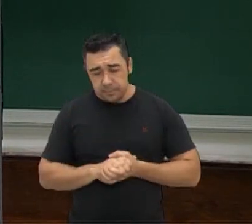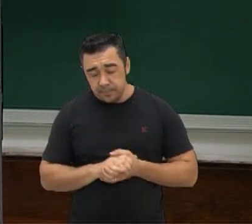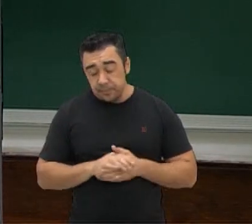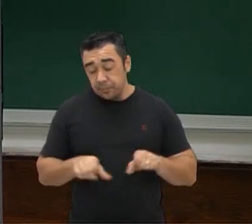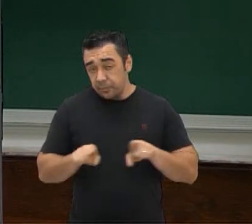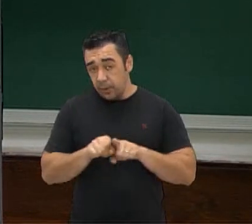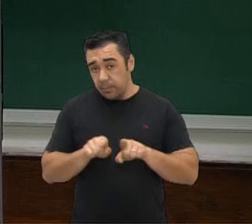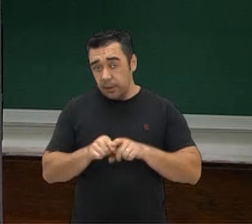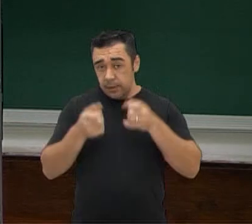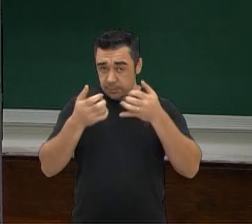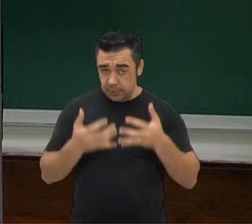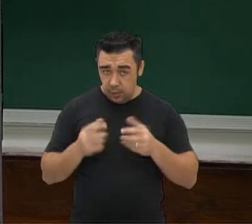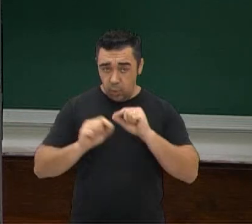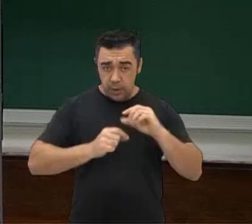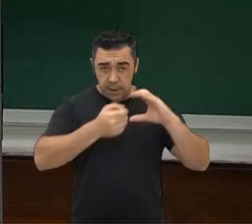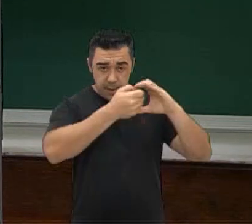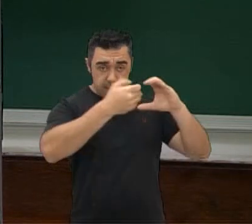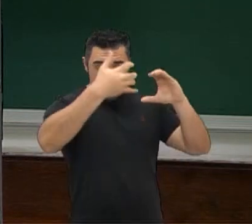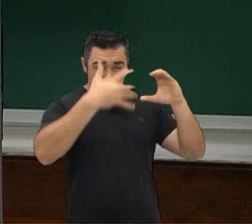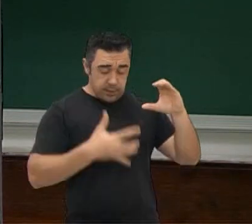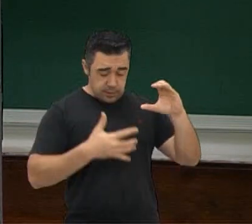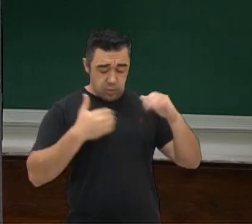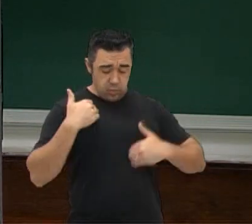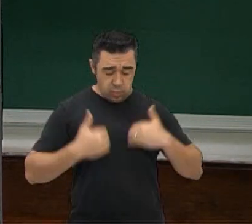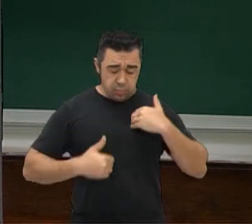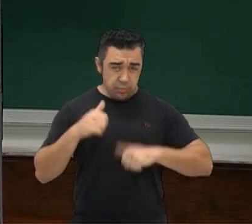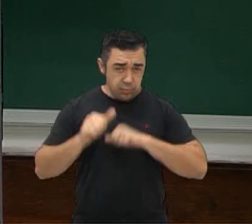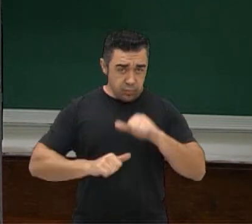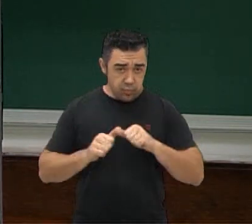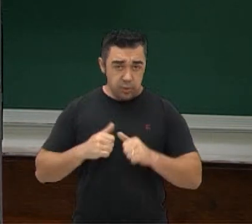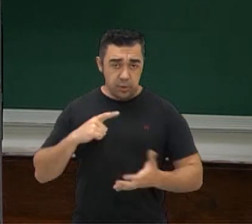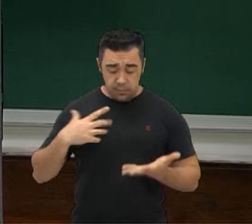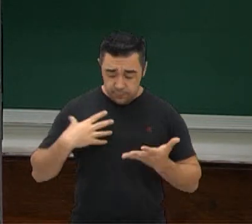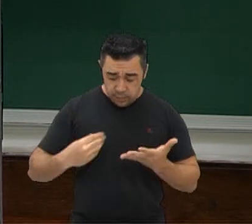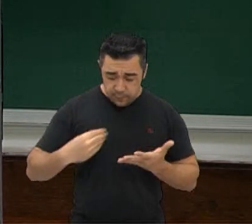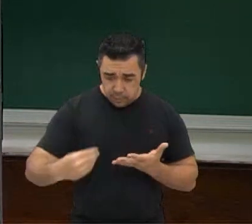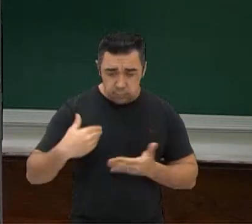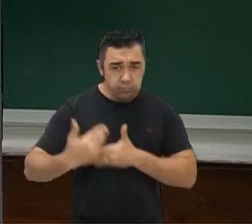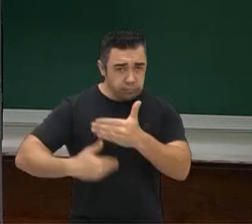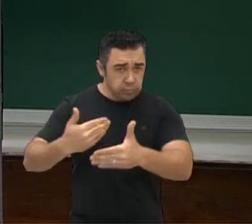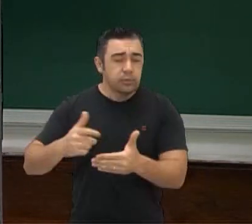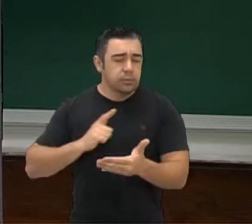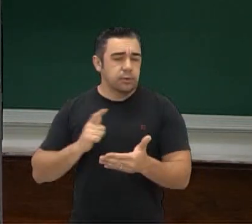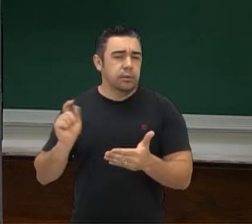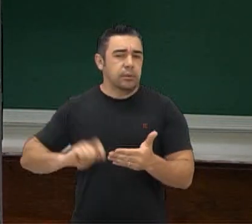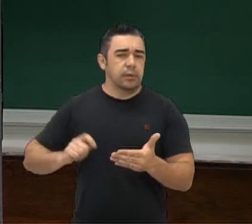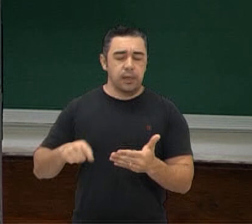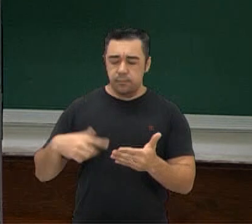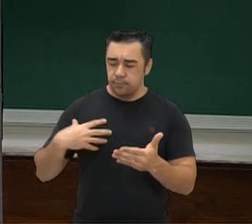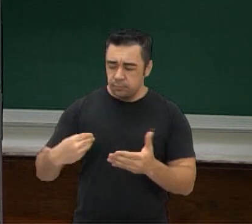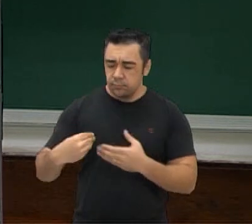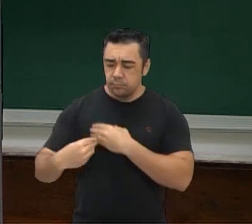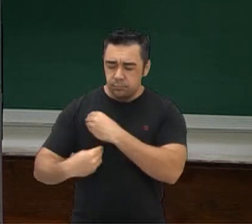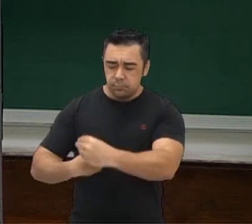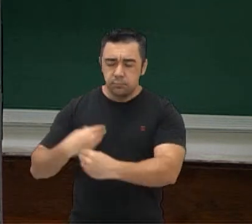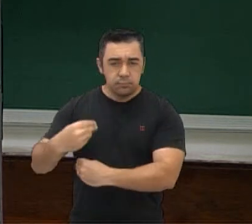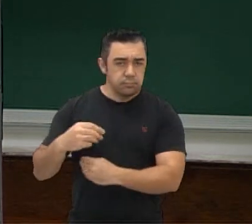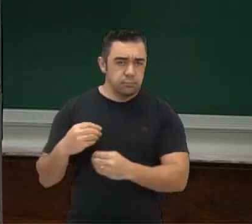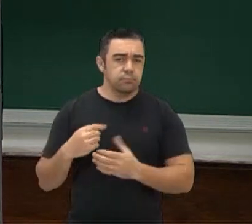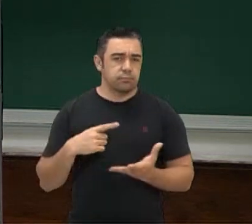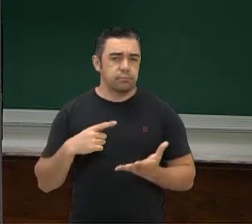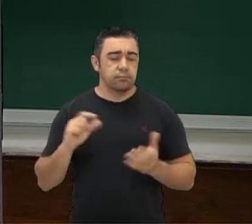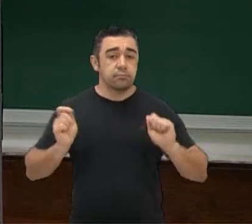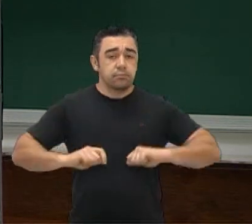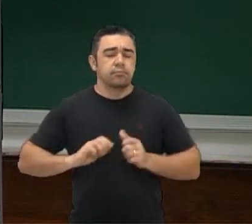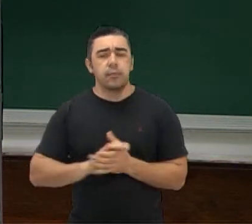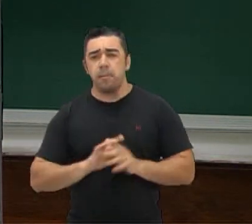que essas características que são alteradas, ele passa para os descendentes. A lei da herança dos caracteres adquiridos. Quando a gente